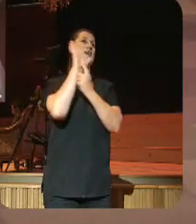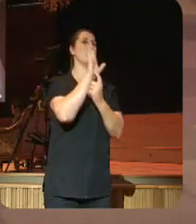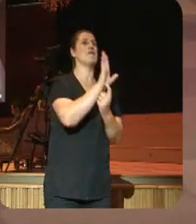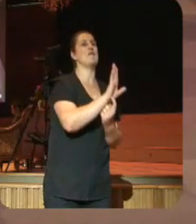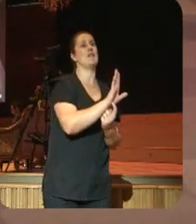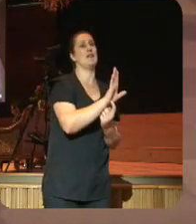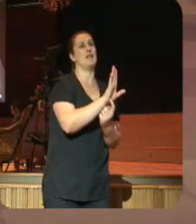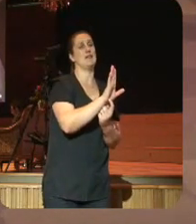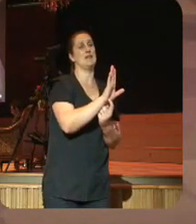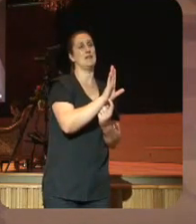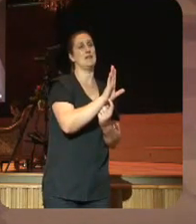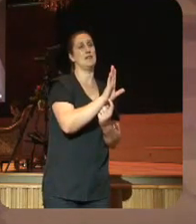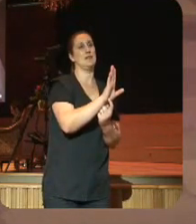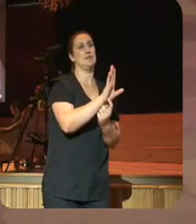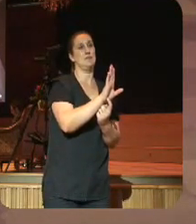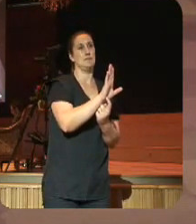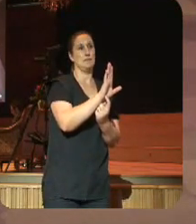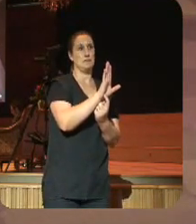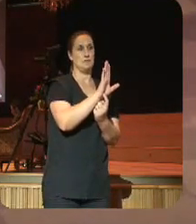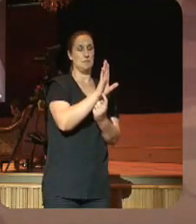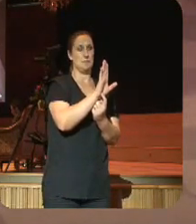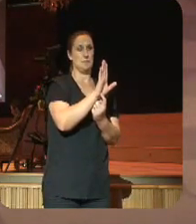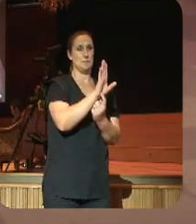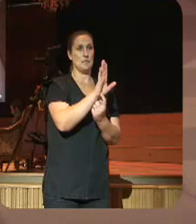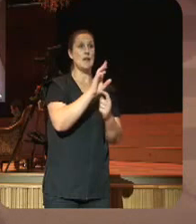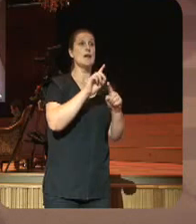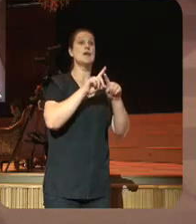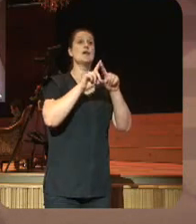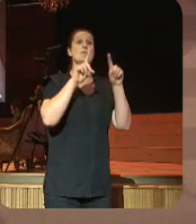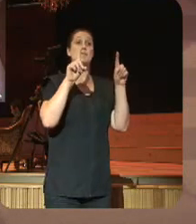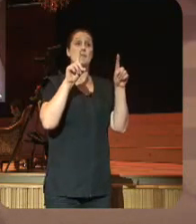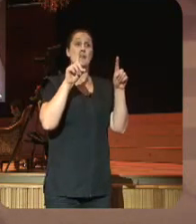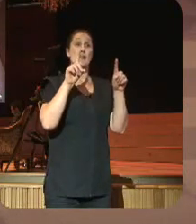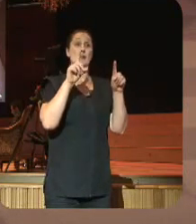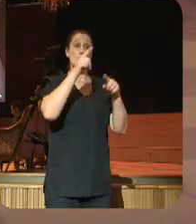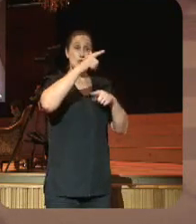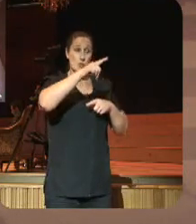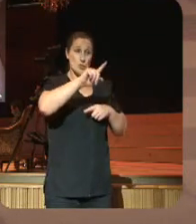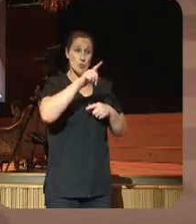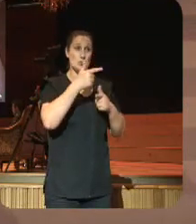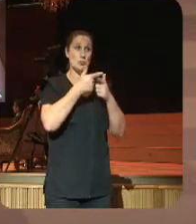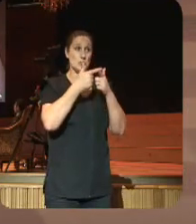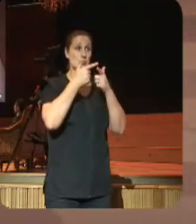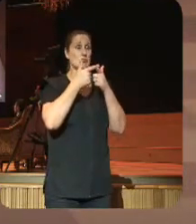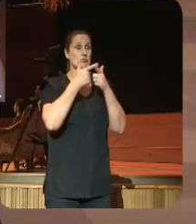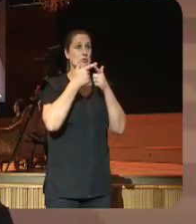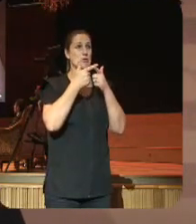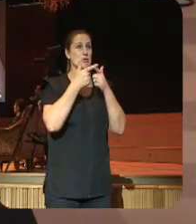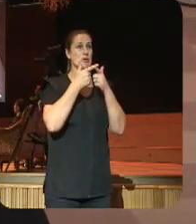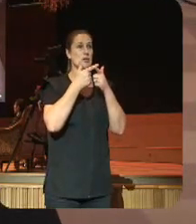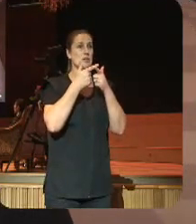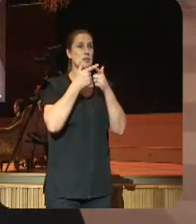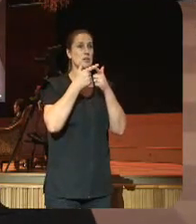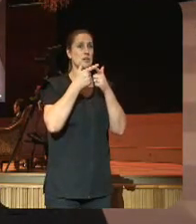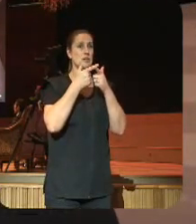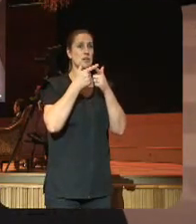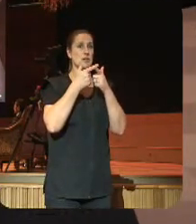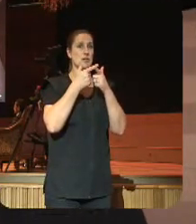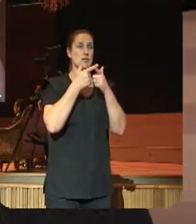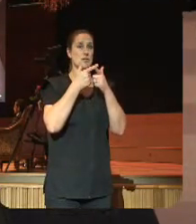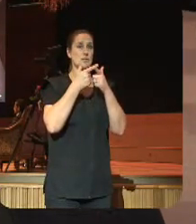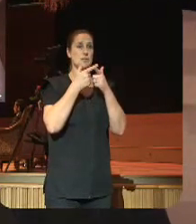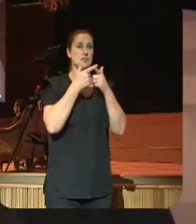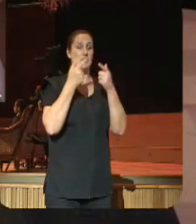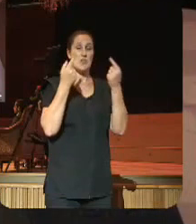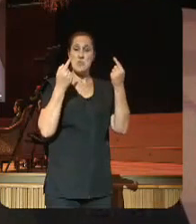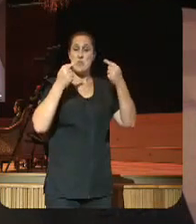nós, que é a verdade. Mas havia um outro problema, parece até uma contradição, mas